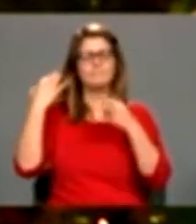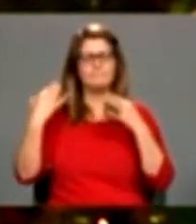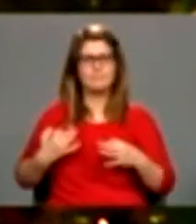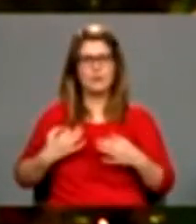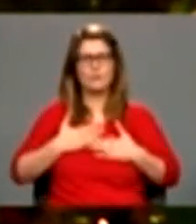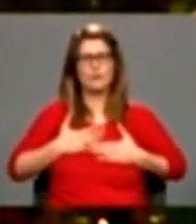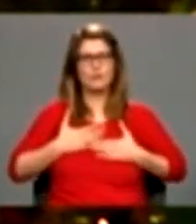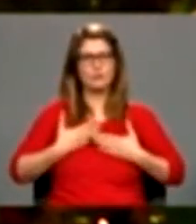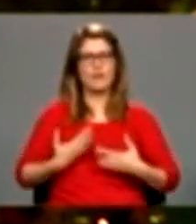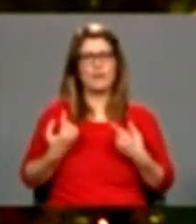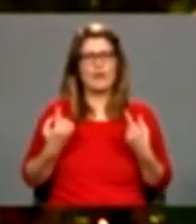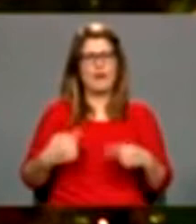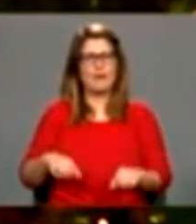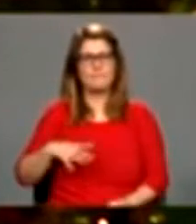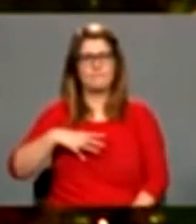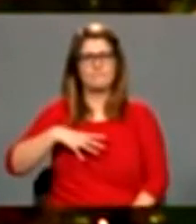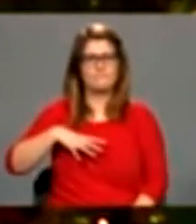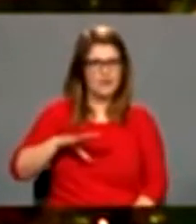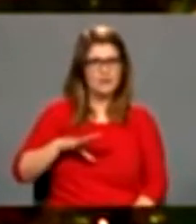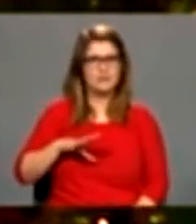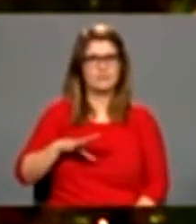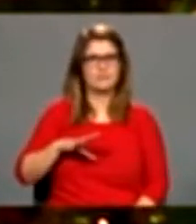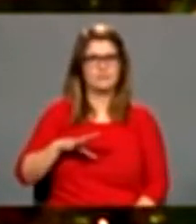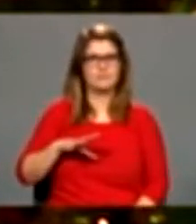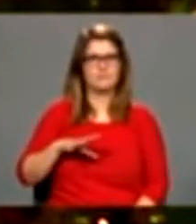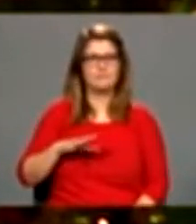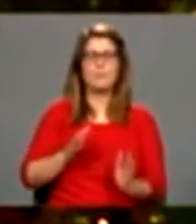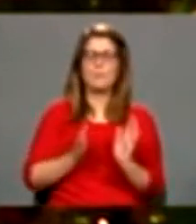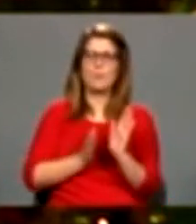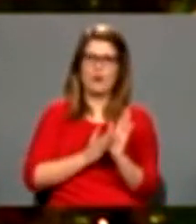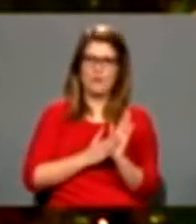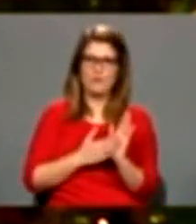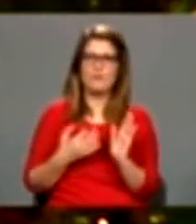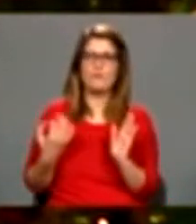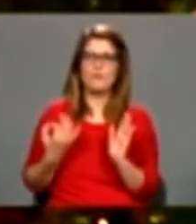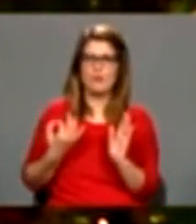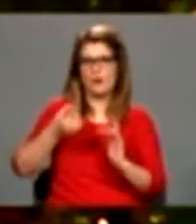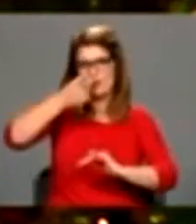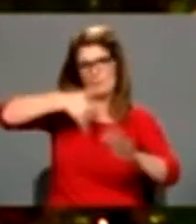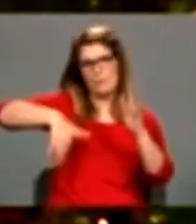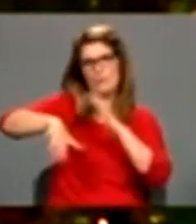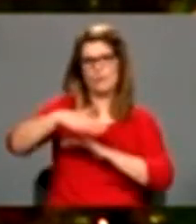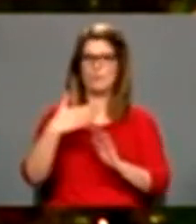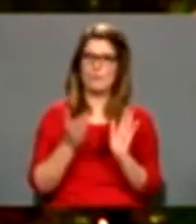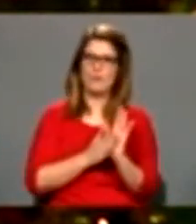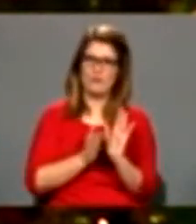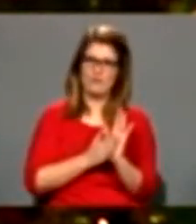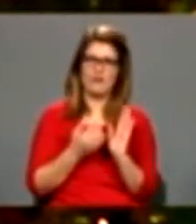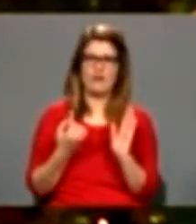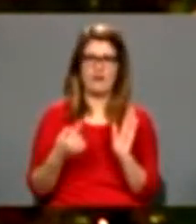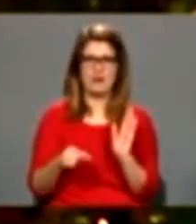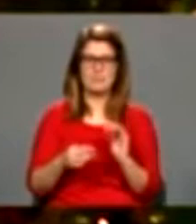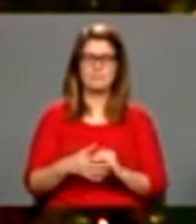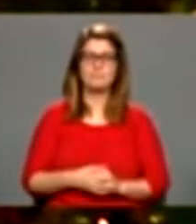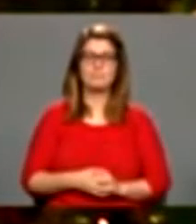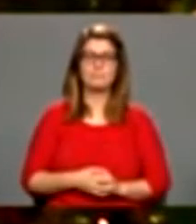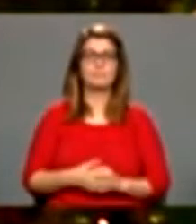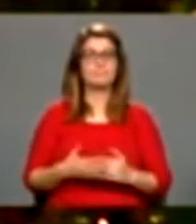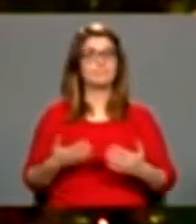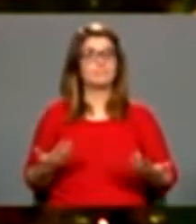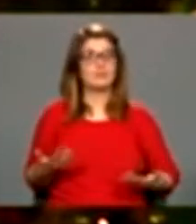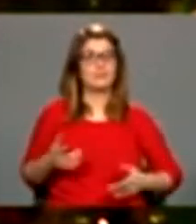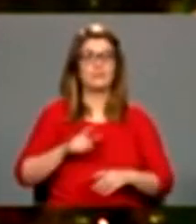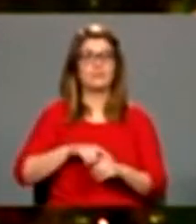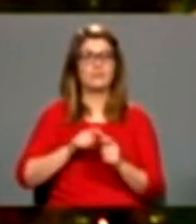e concreto que temos dado basta as provas como povo este é também